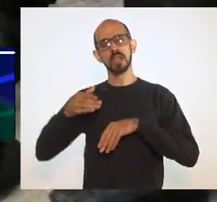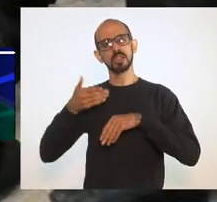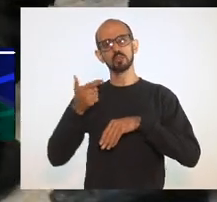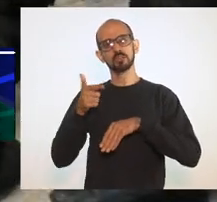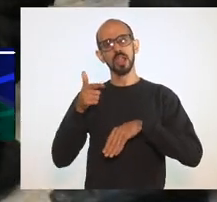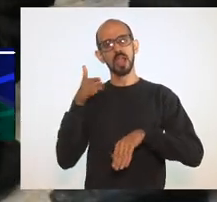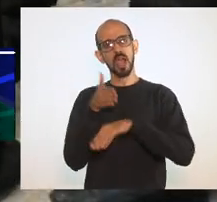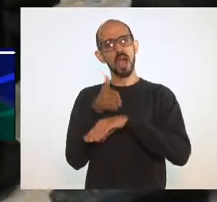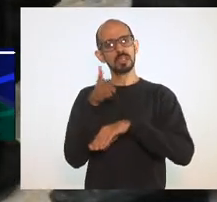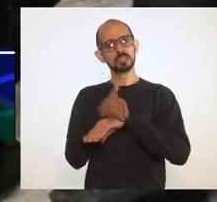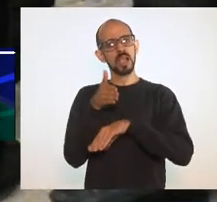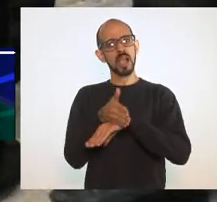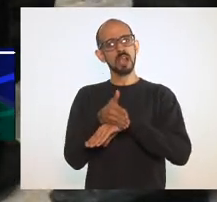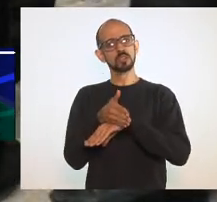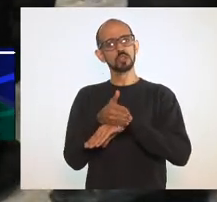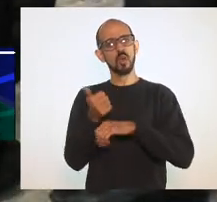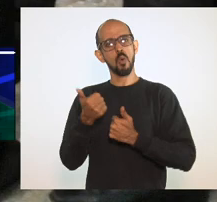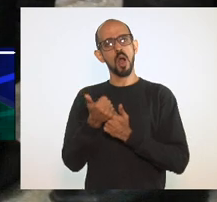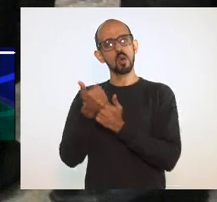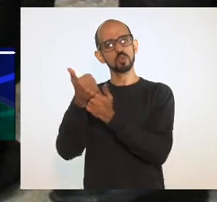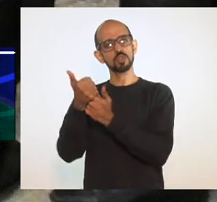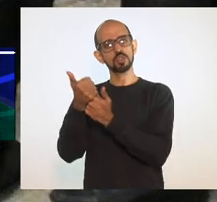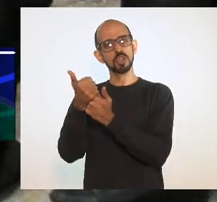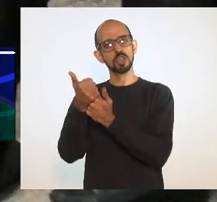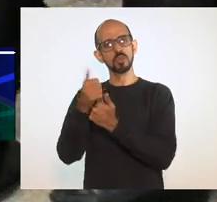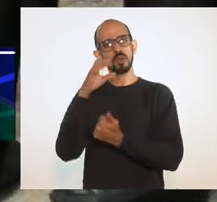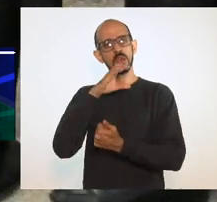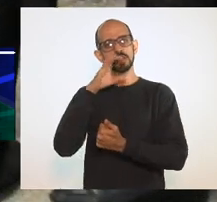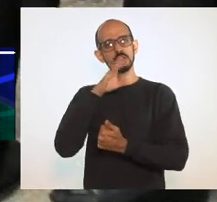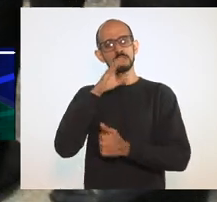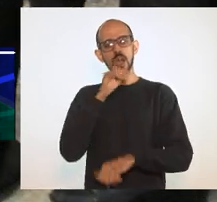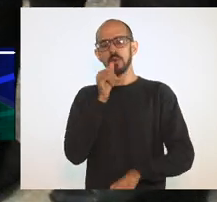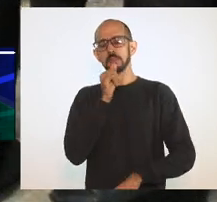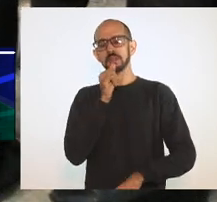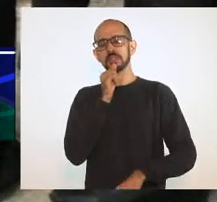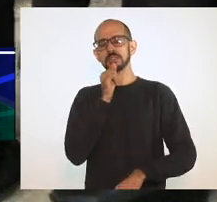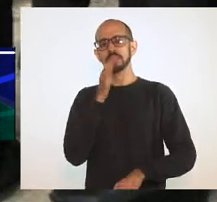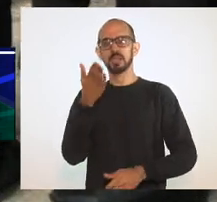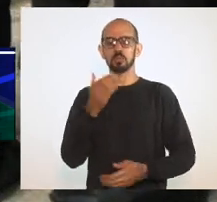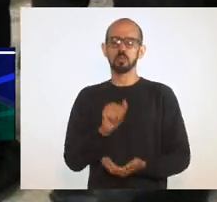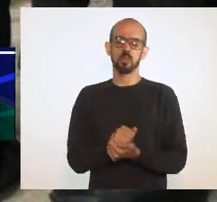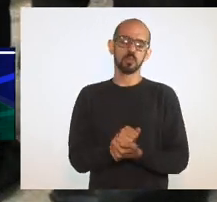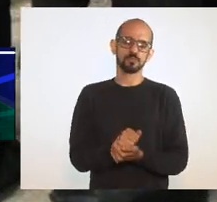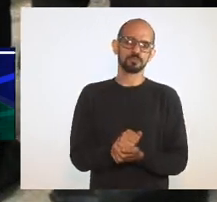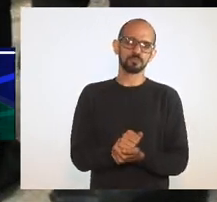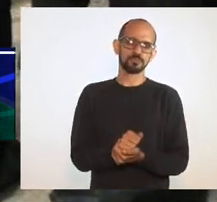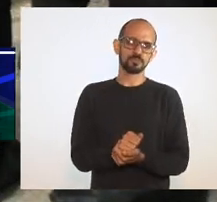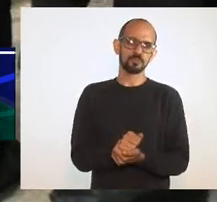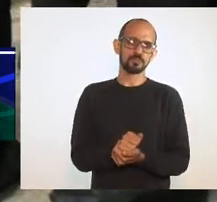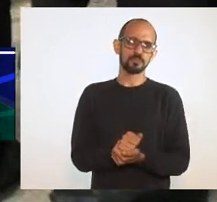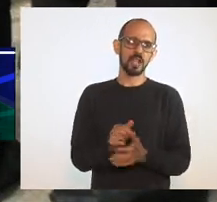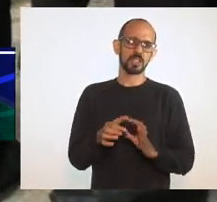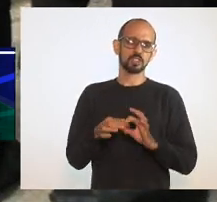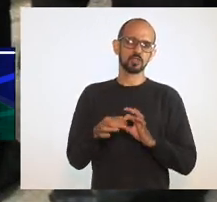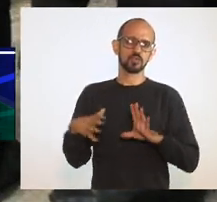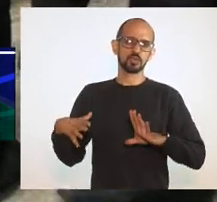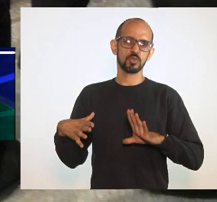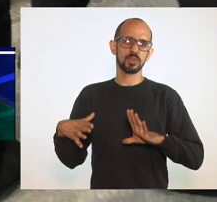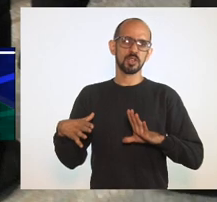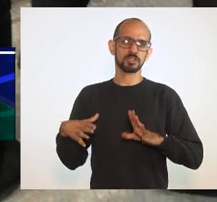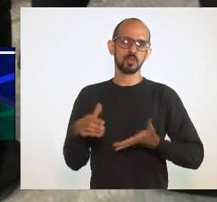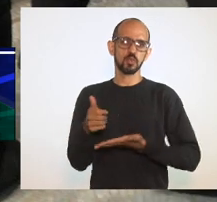auxílio emergencial ser condicionada a, por exemplo, a desvinculação do